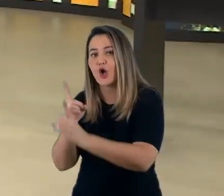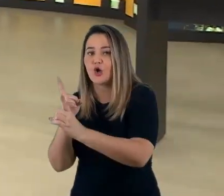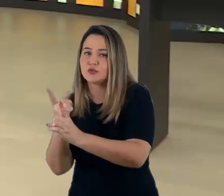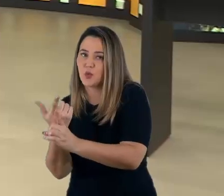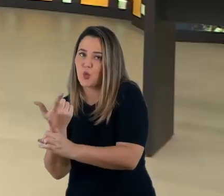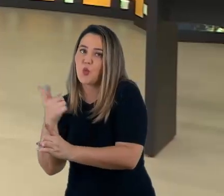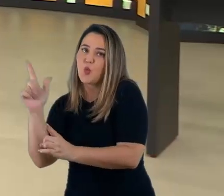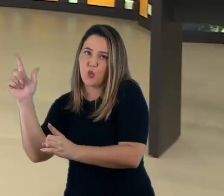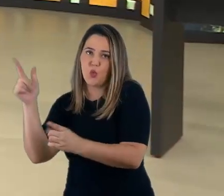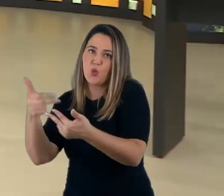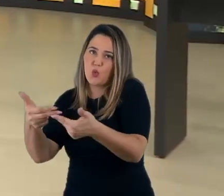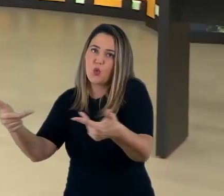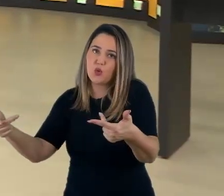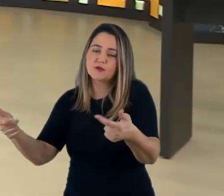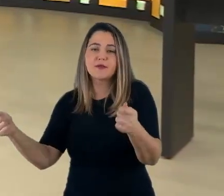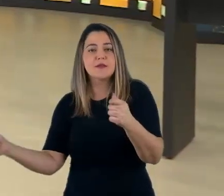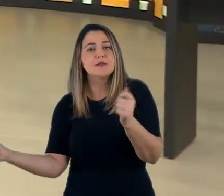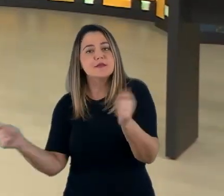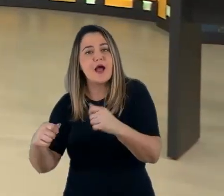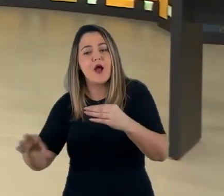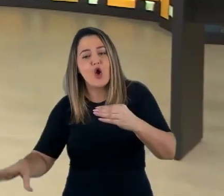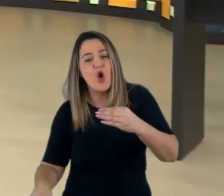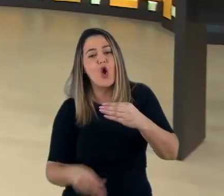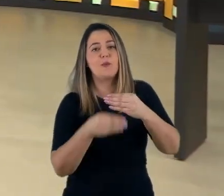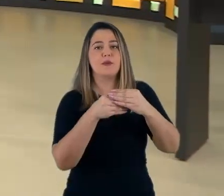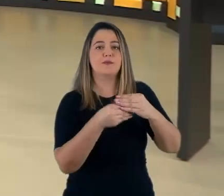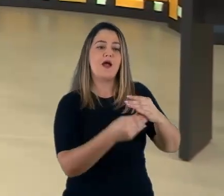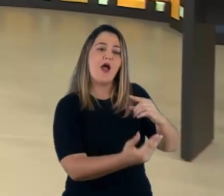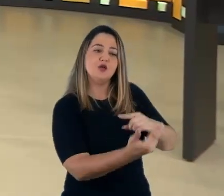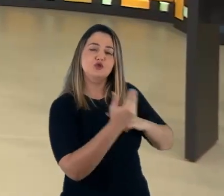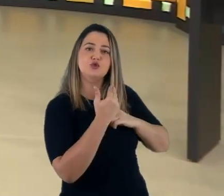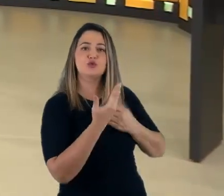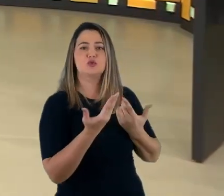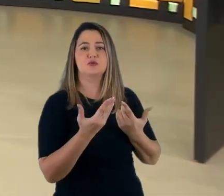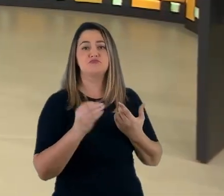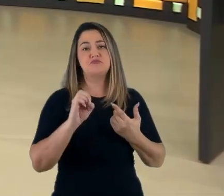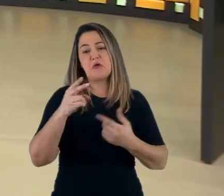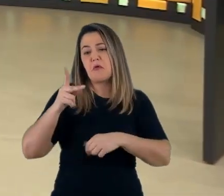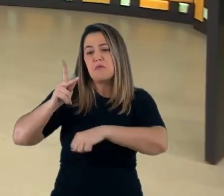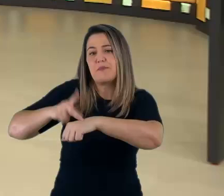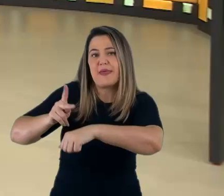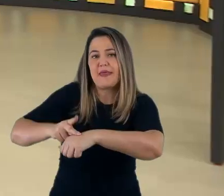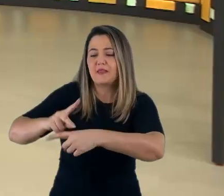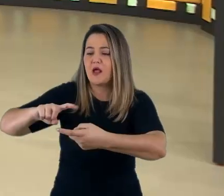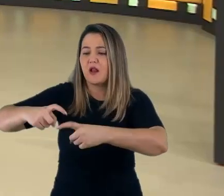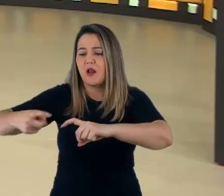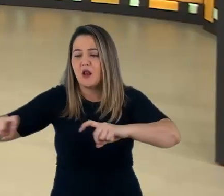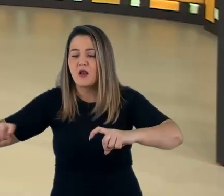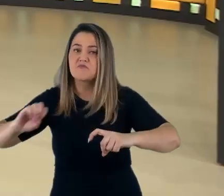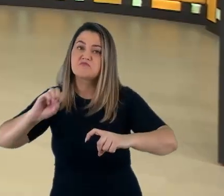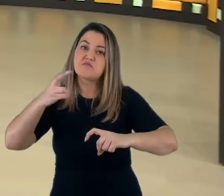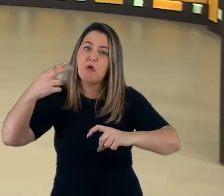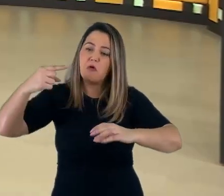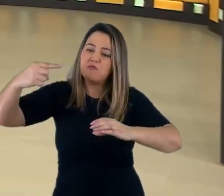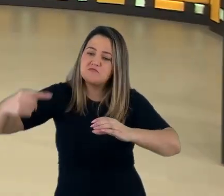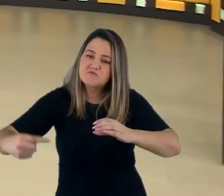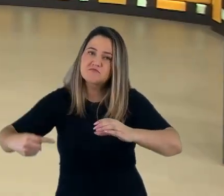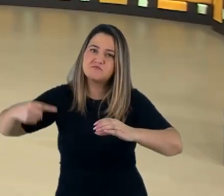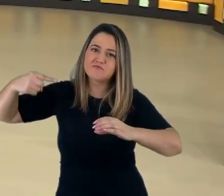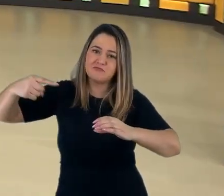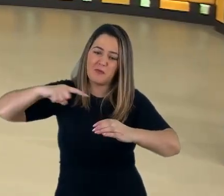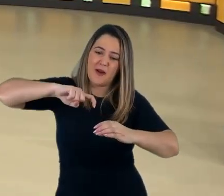talvez achemos algum outro tablete cuneiforme ou cilindro que mencione mais detalhes desta